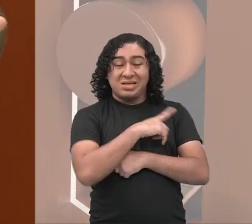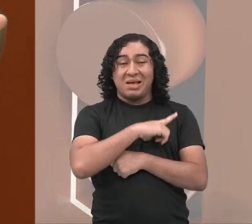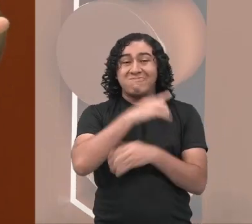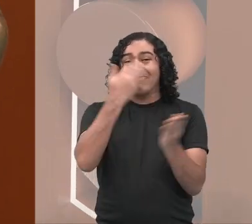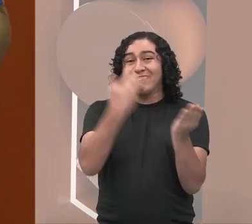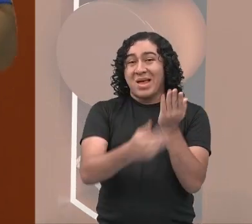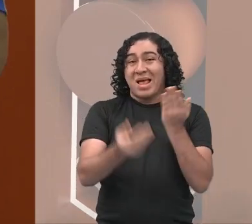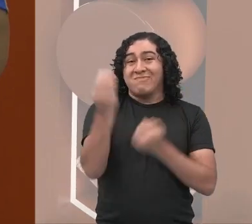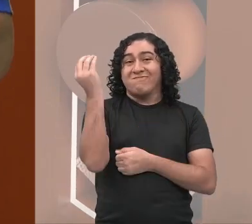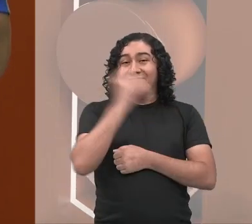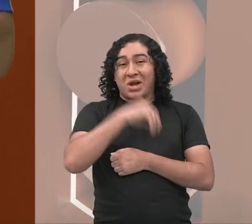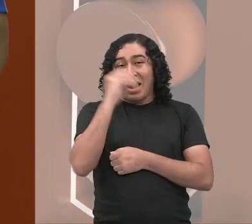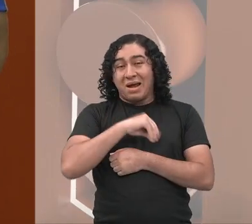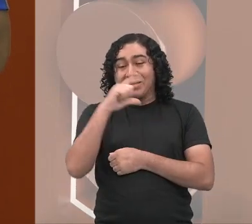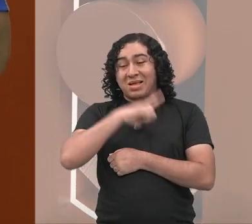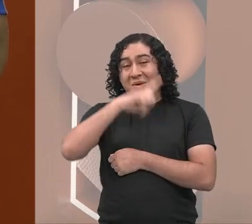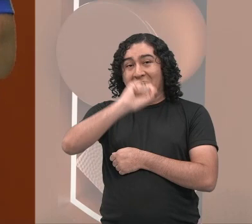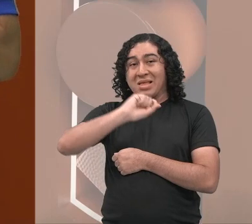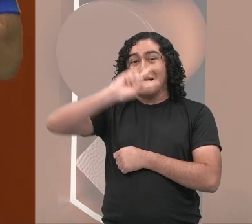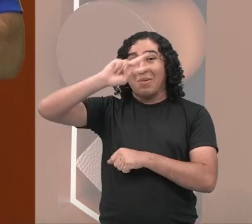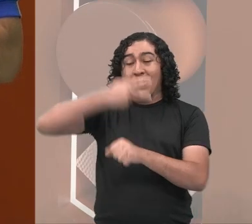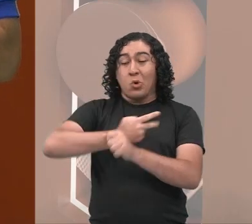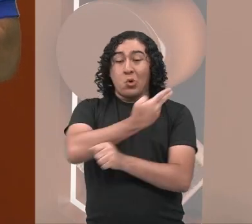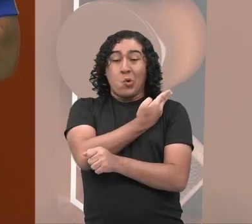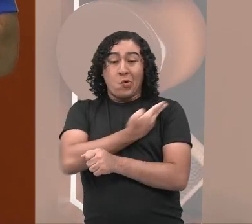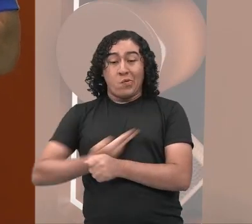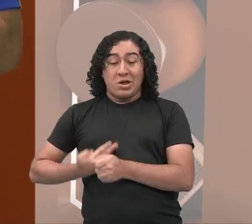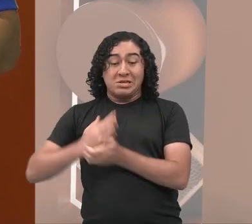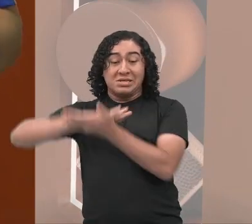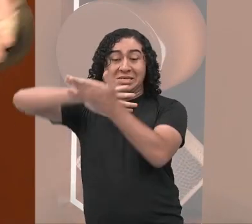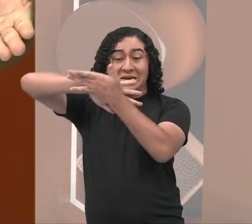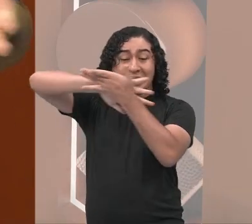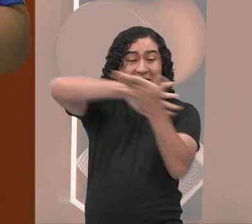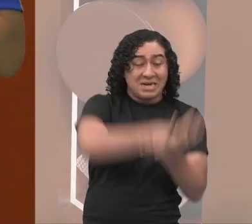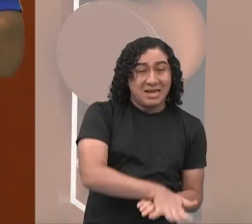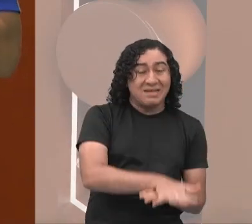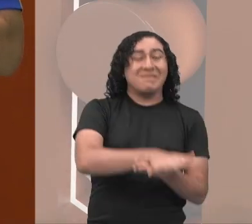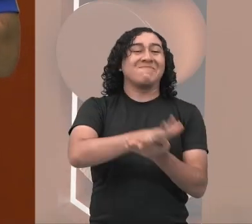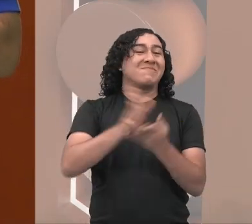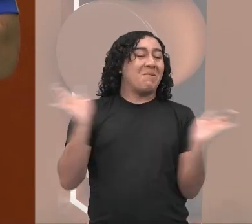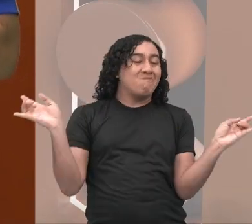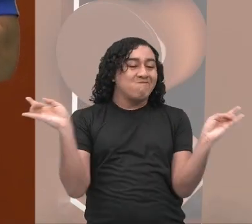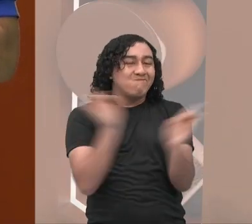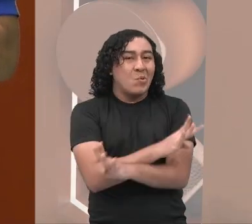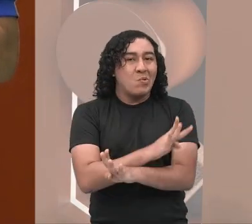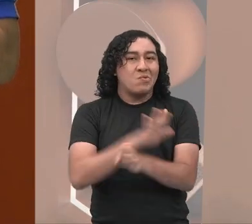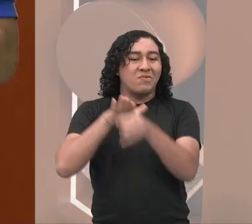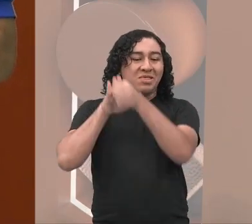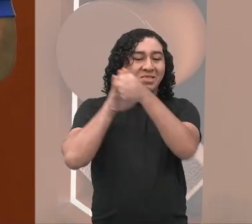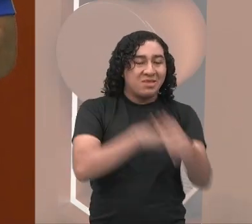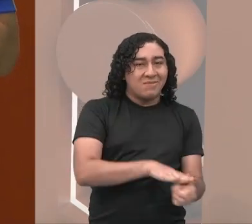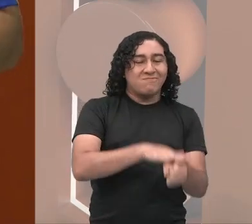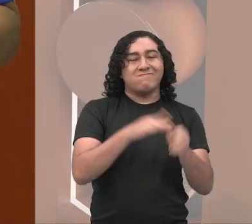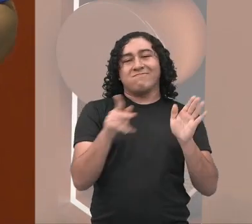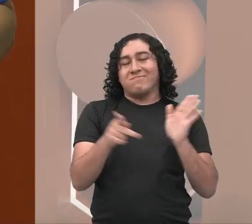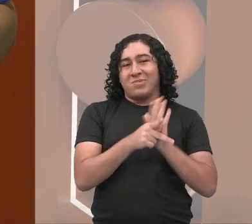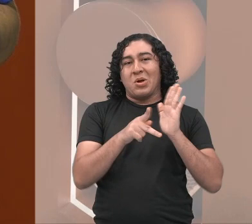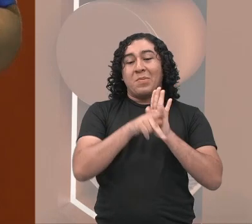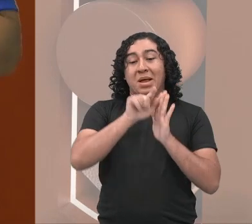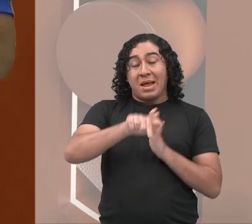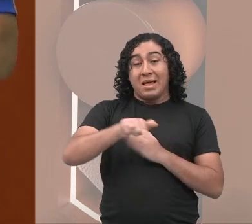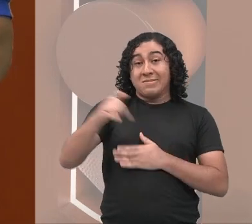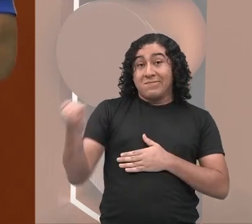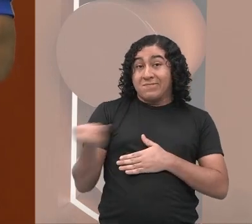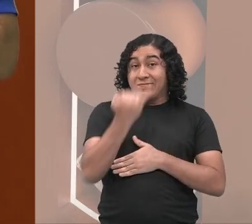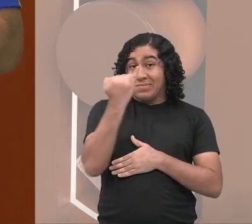esse movimento foi massacrado pelo poder regencial, tendo fim, assim, a revolta popular mais marcante